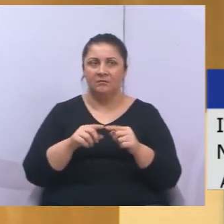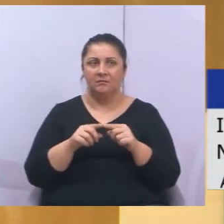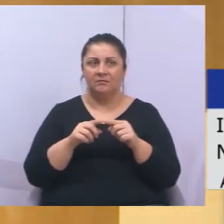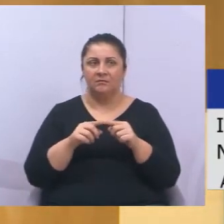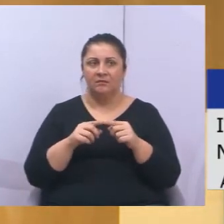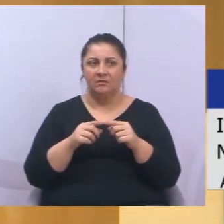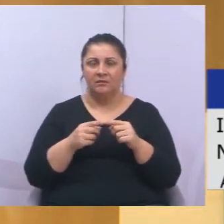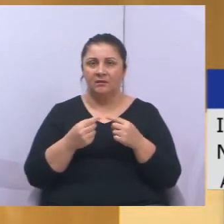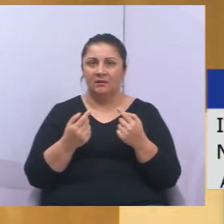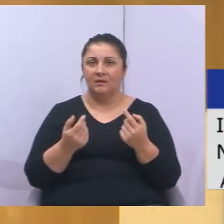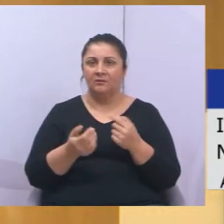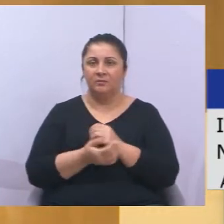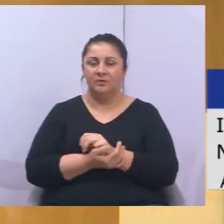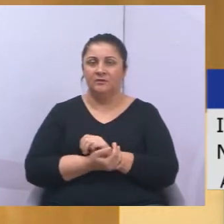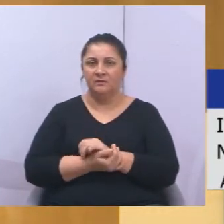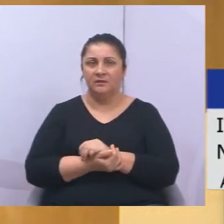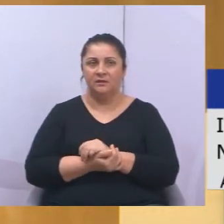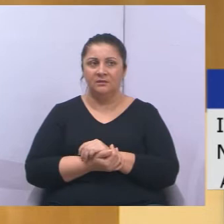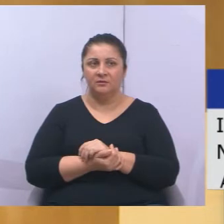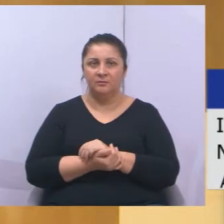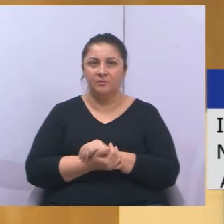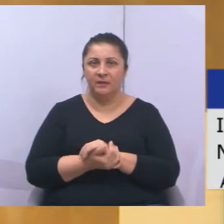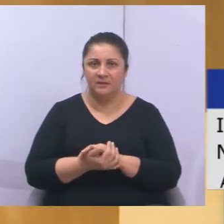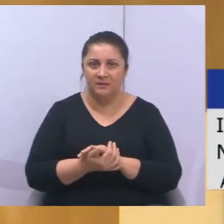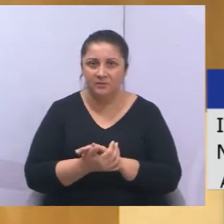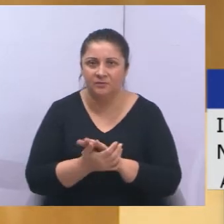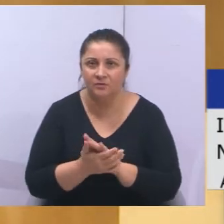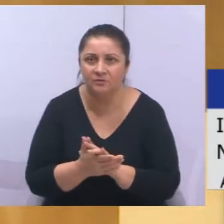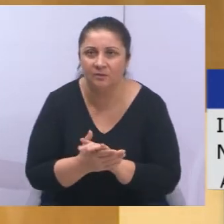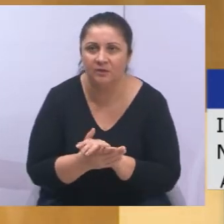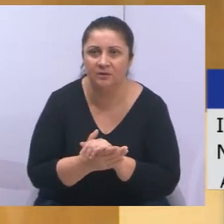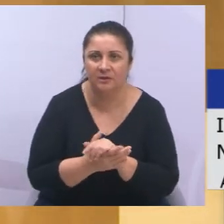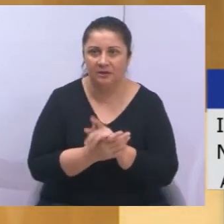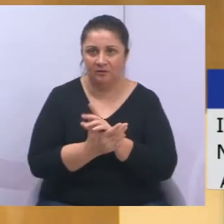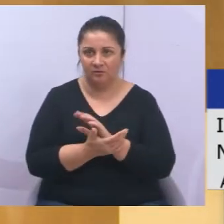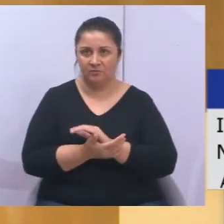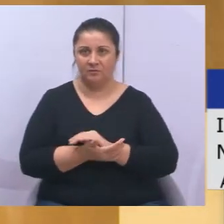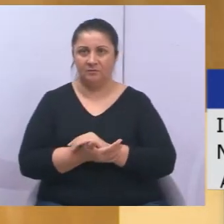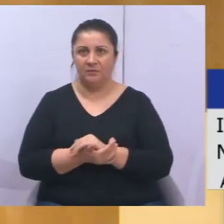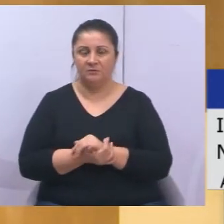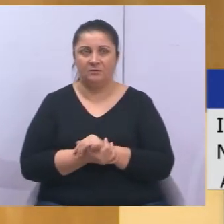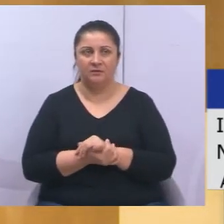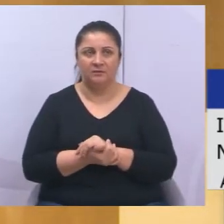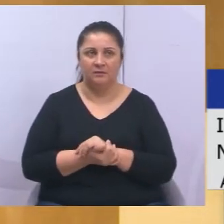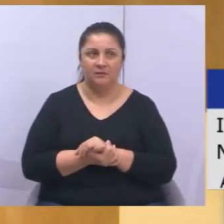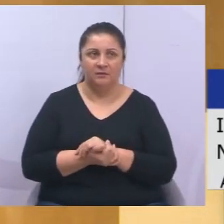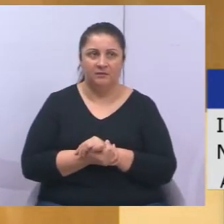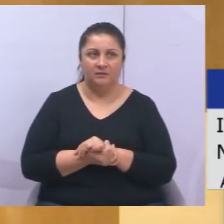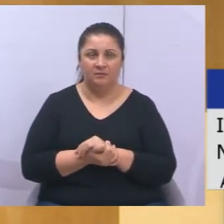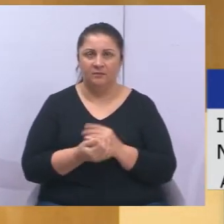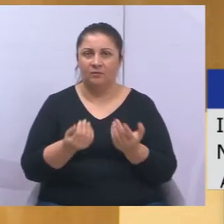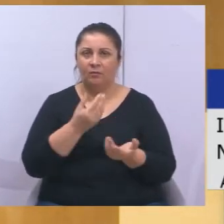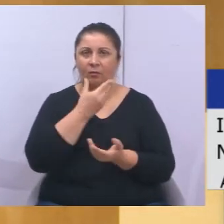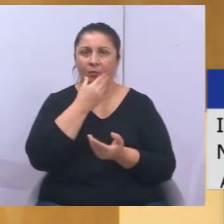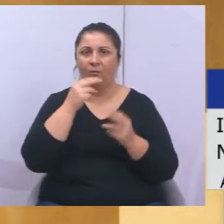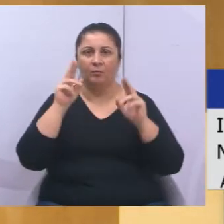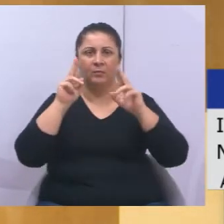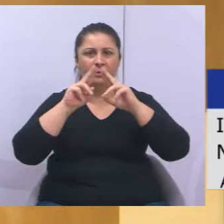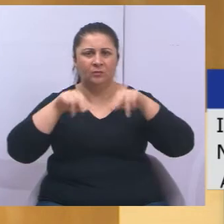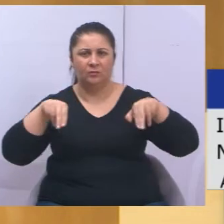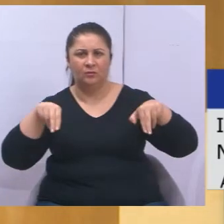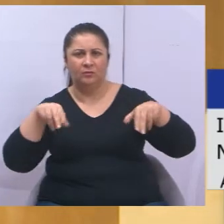uma brincadeira, é apenas um toque no pé deste homem que está nu. É uma obra